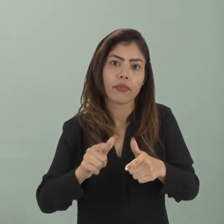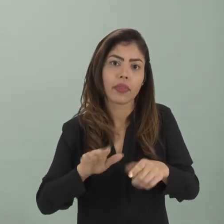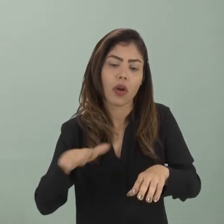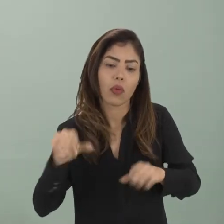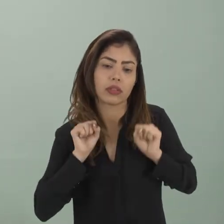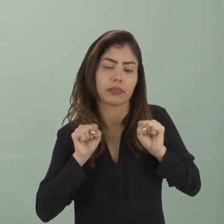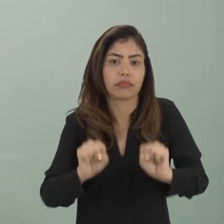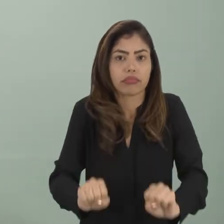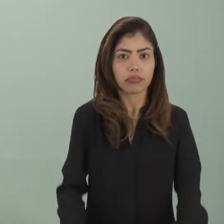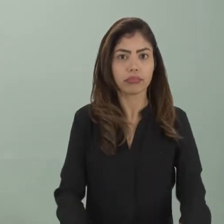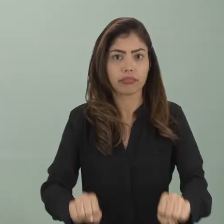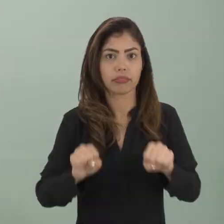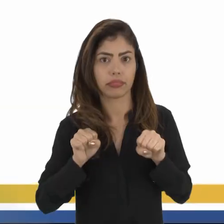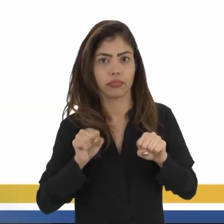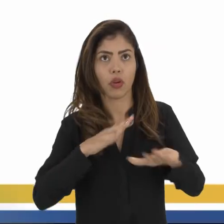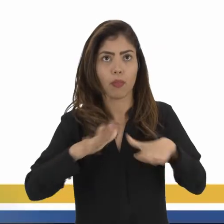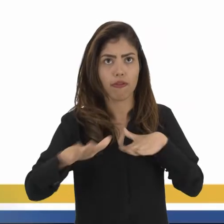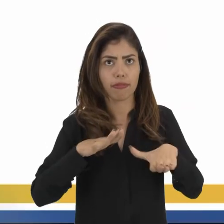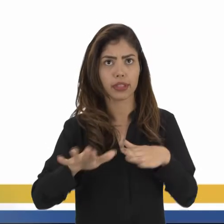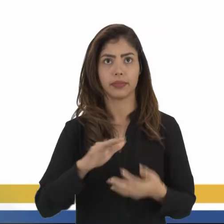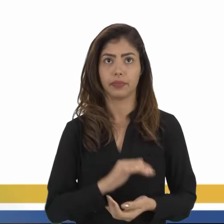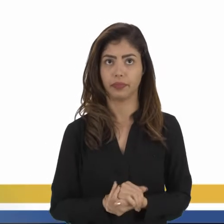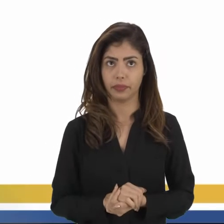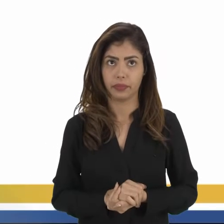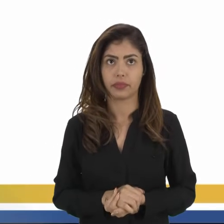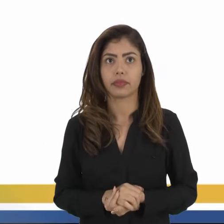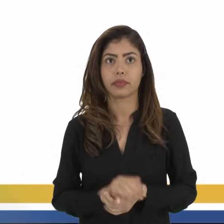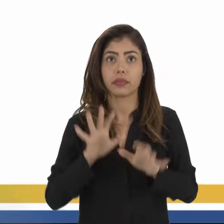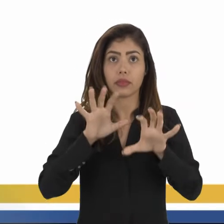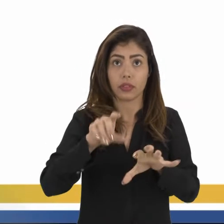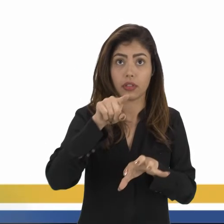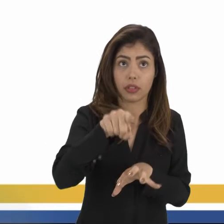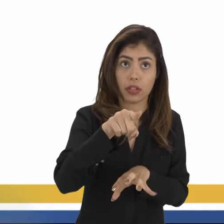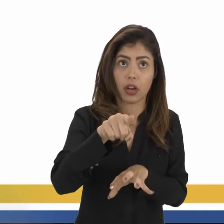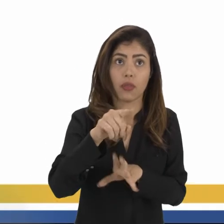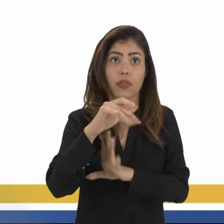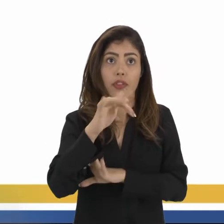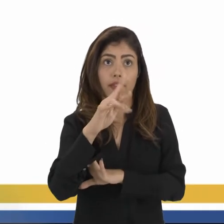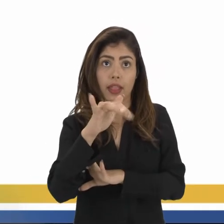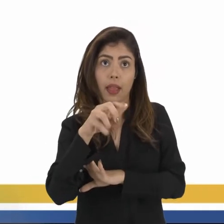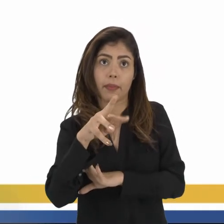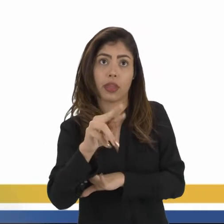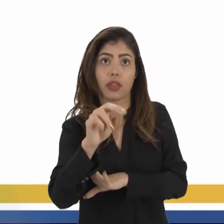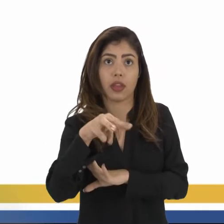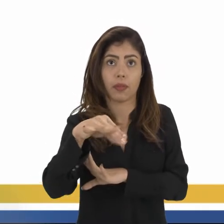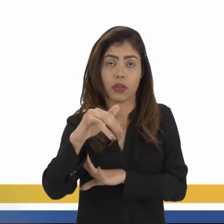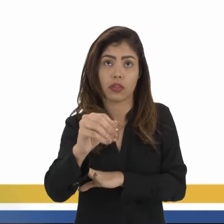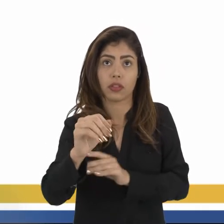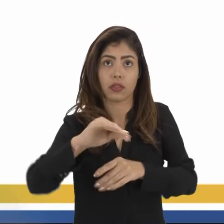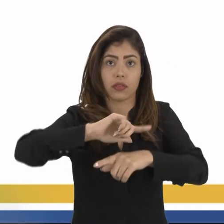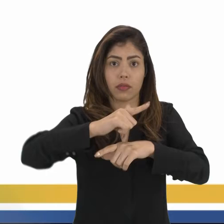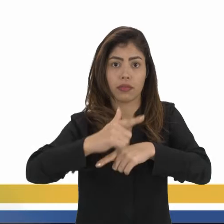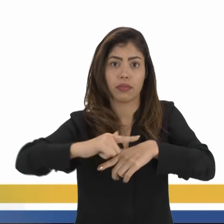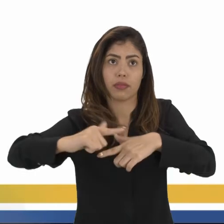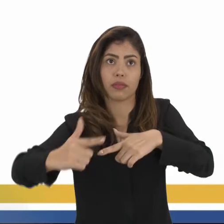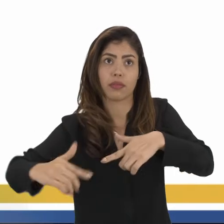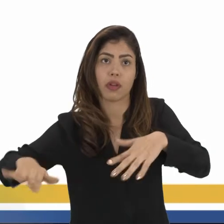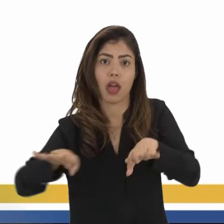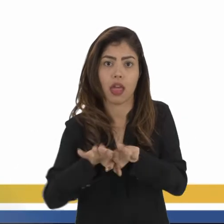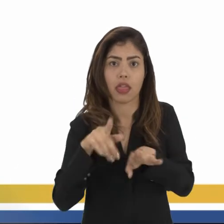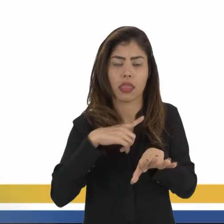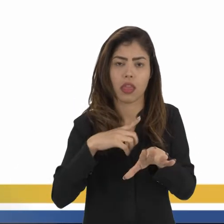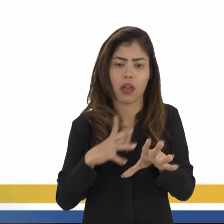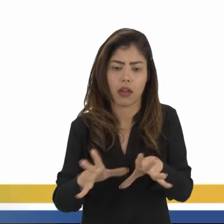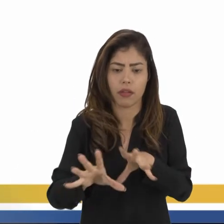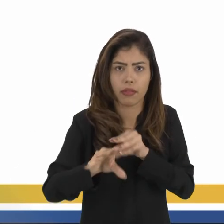uma contração muscular. Assim, os filamentos de actina e miosina deslizam entre si e geram